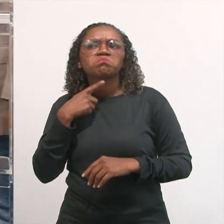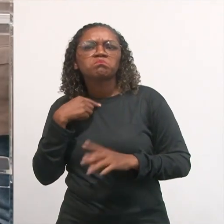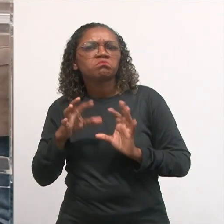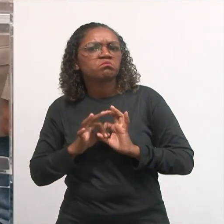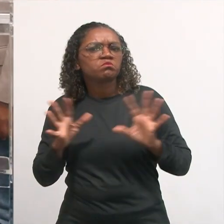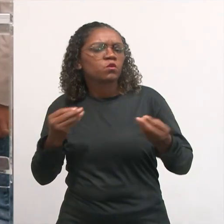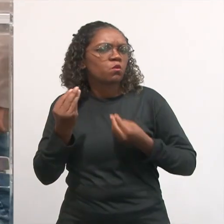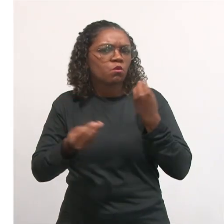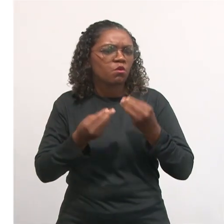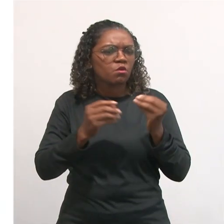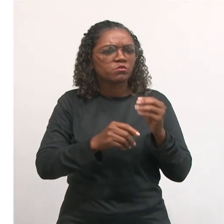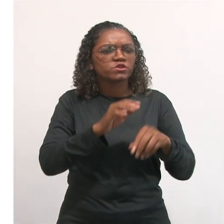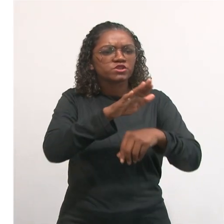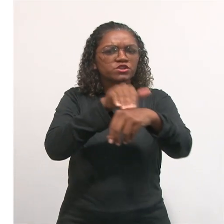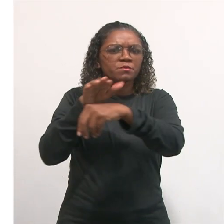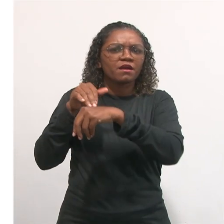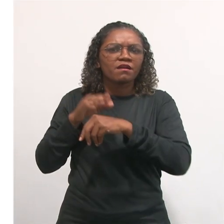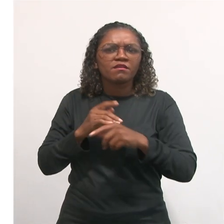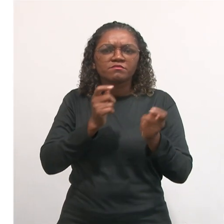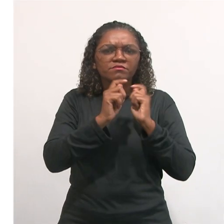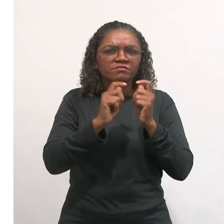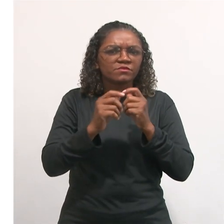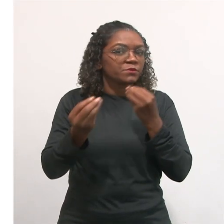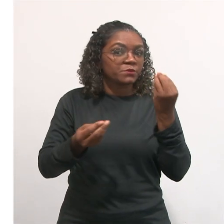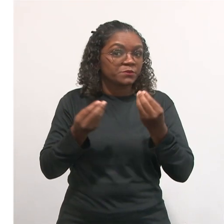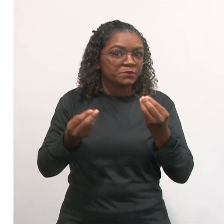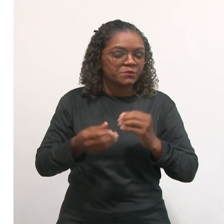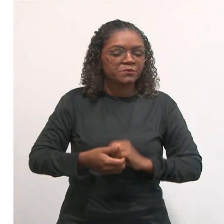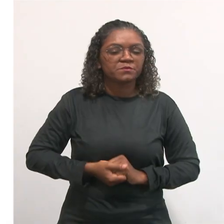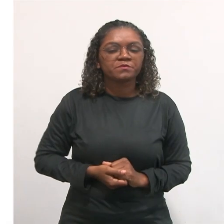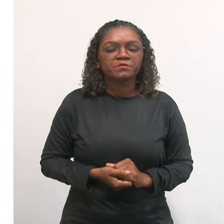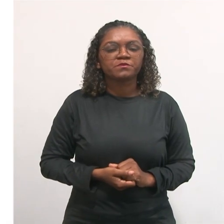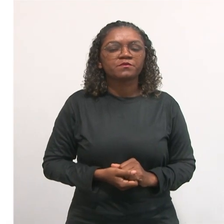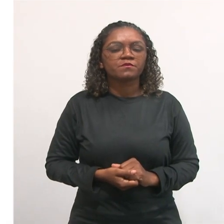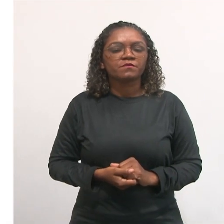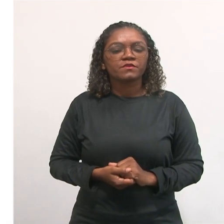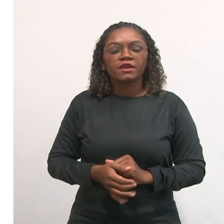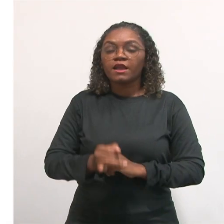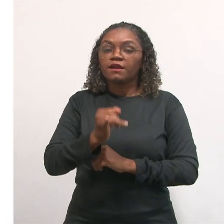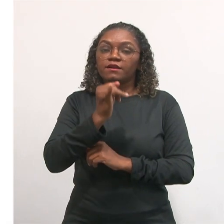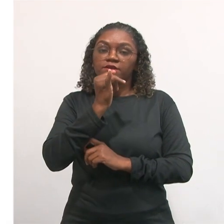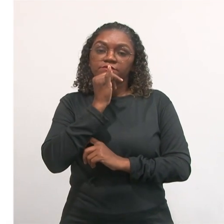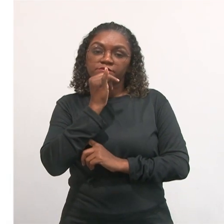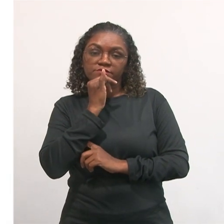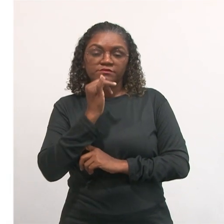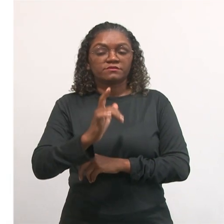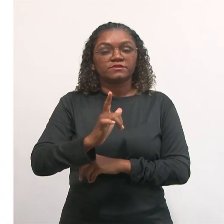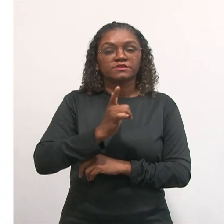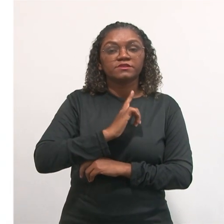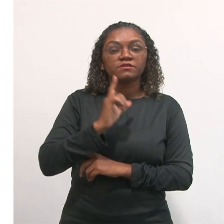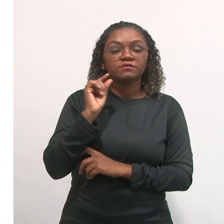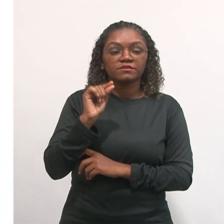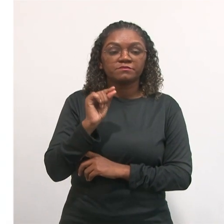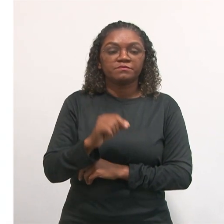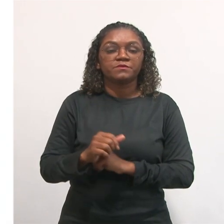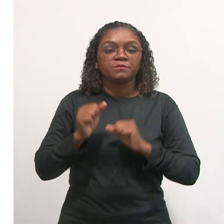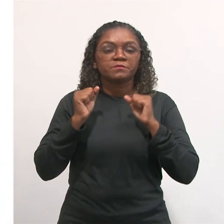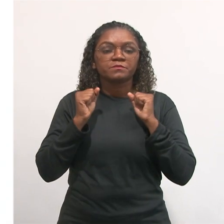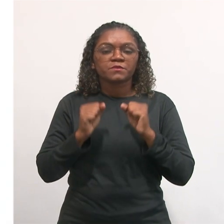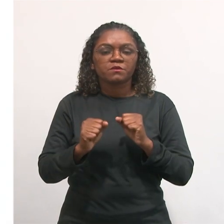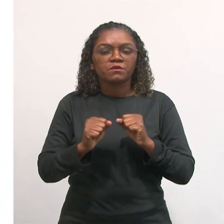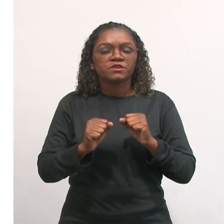para apresentar cada um deles, tá bom? Então, por exemplo, a gente pode aleatorizar